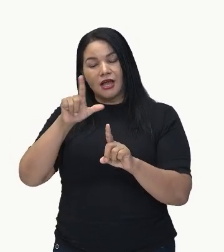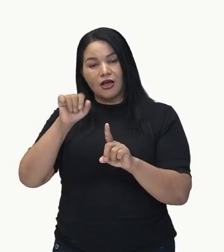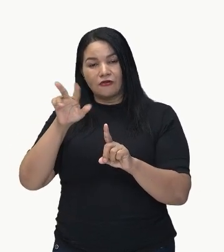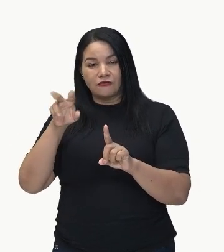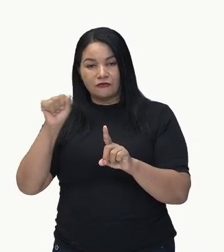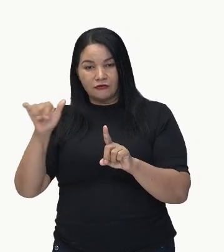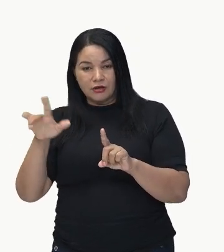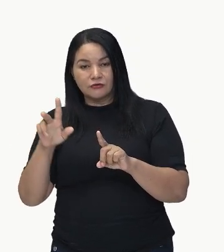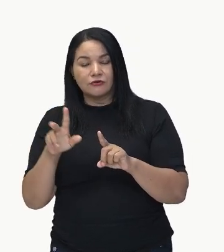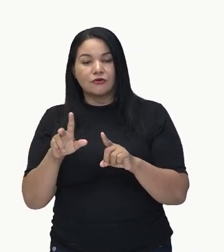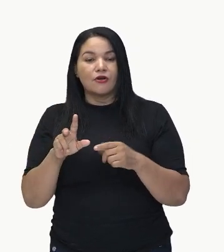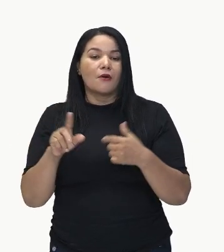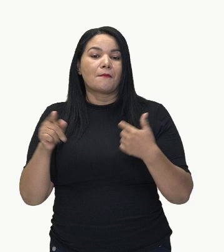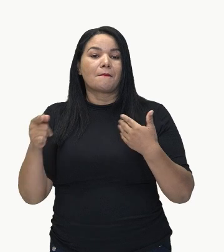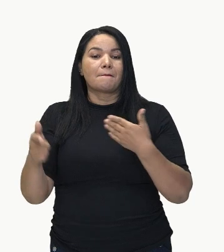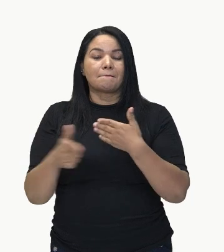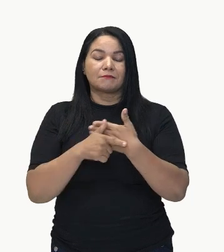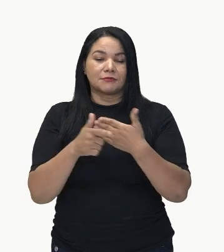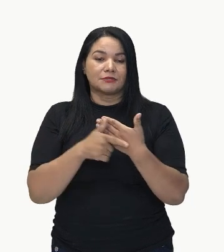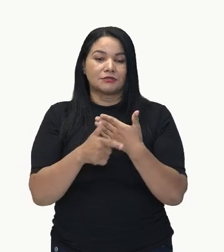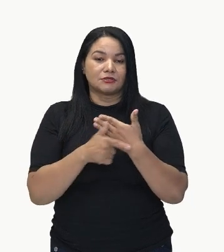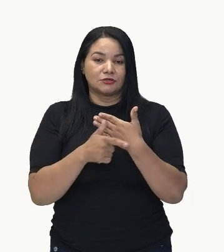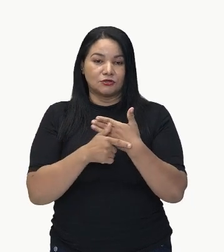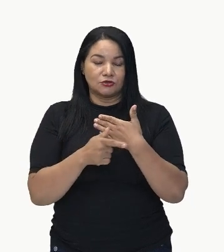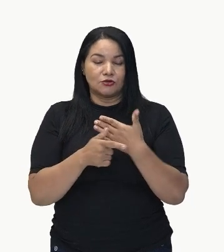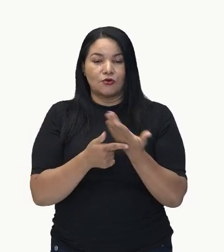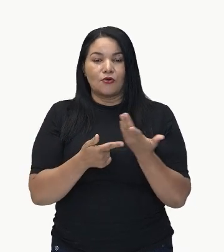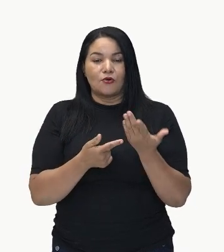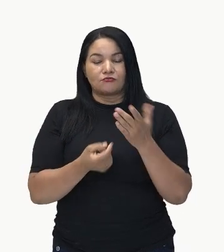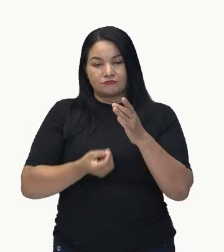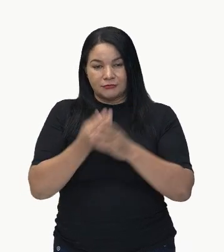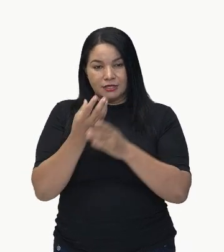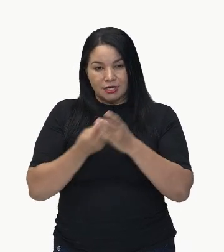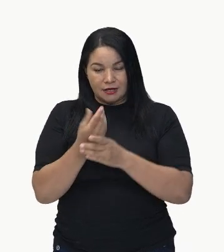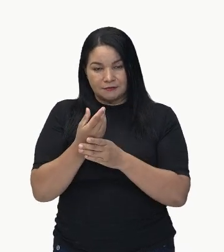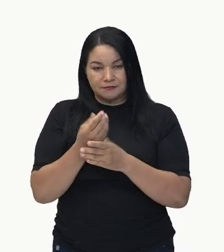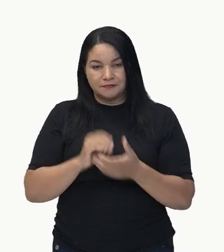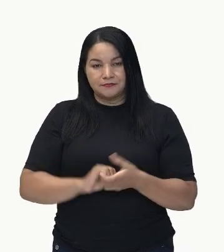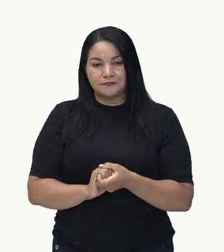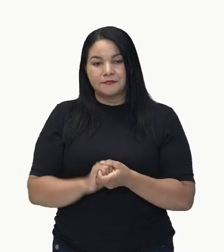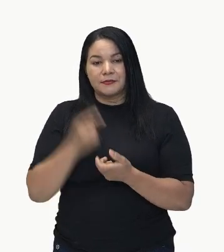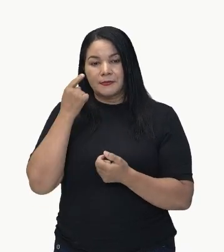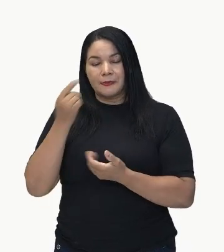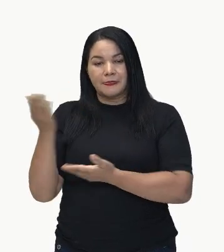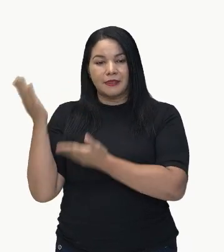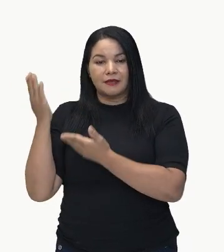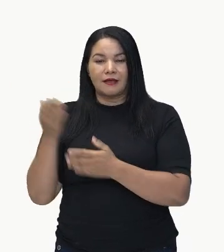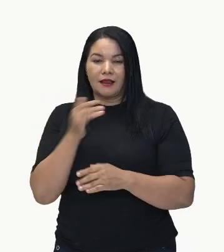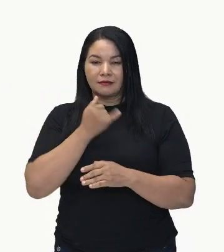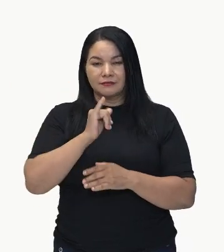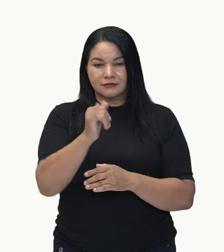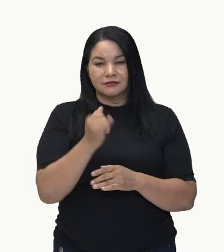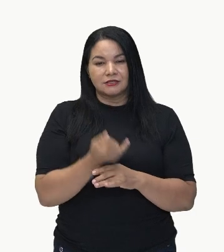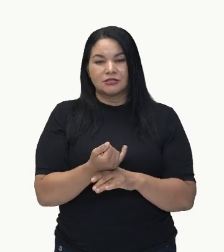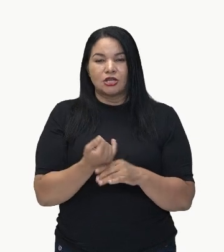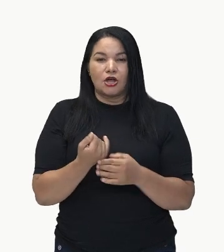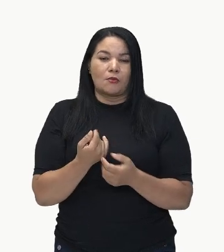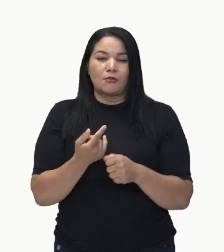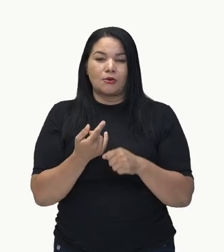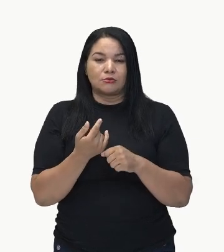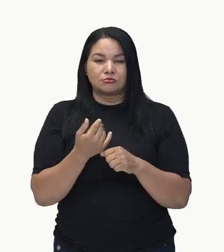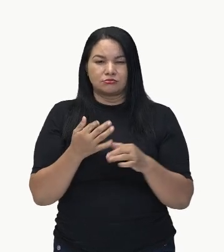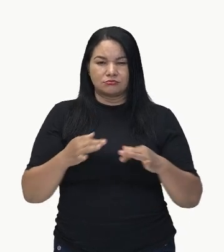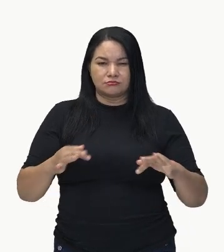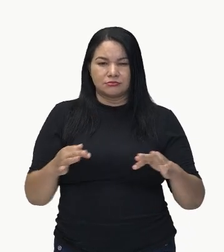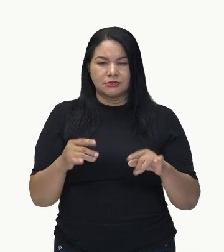ódio triunfal. Vamos lá. Ei a eletricidade, nervos doentes da matéria. Ei a telegrafia